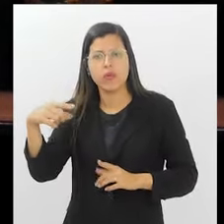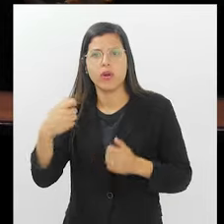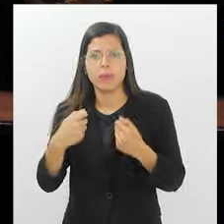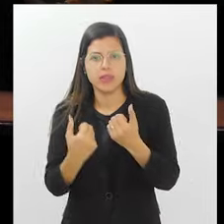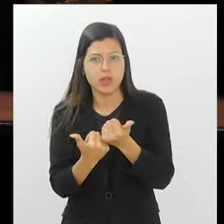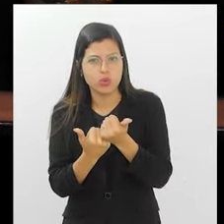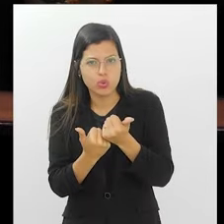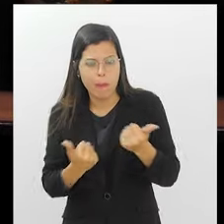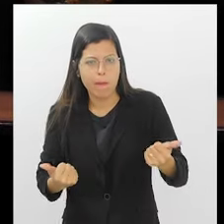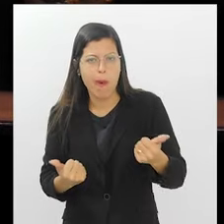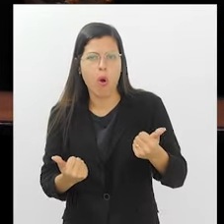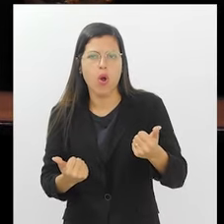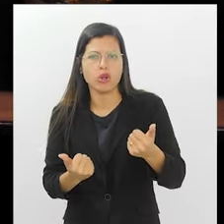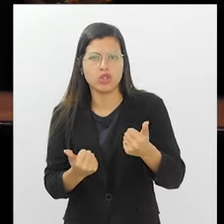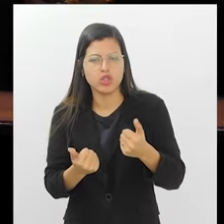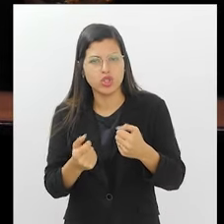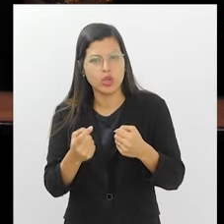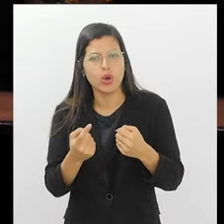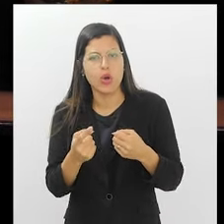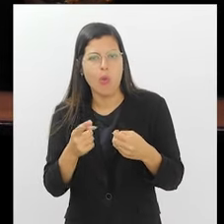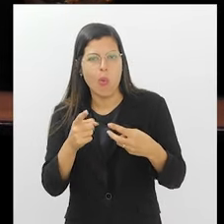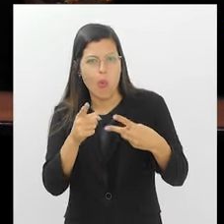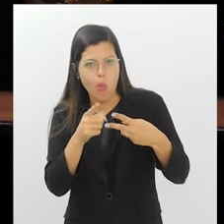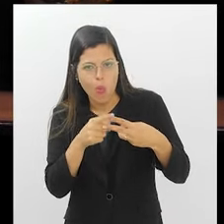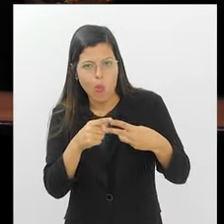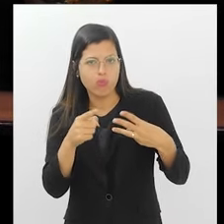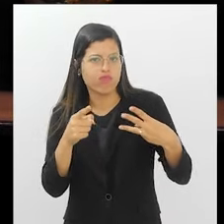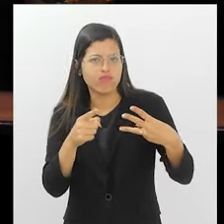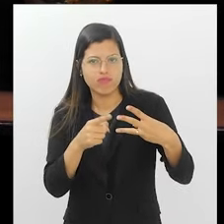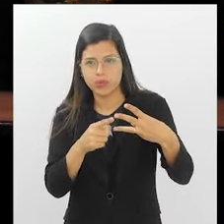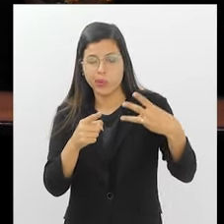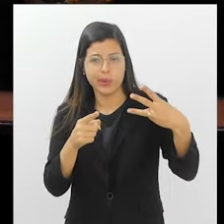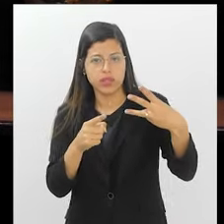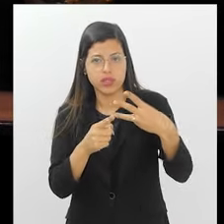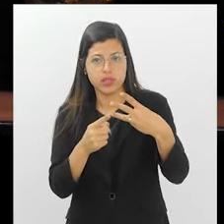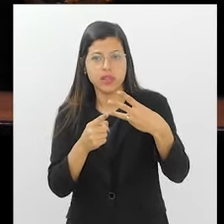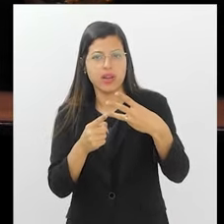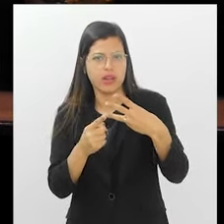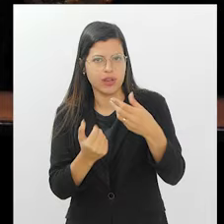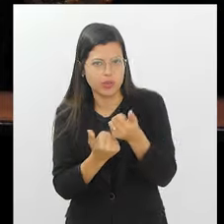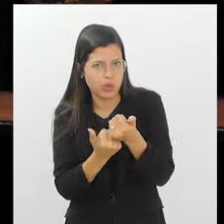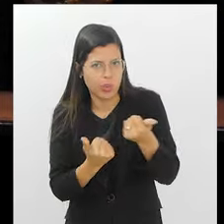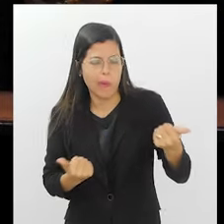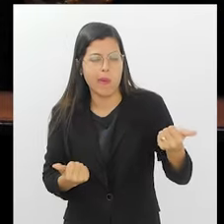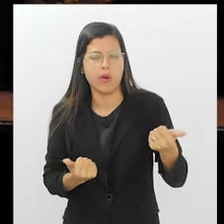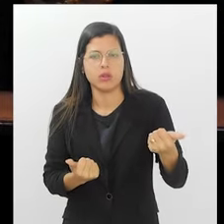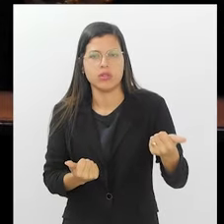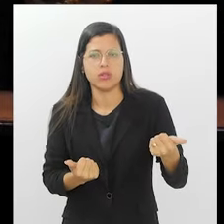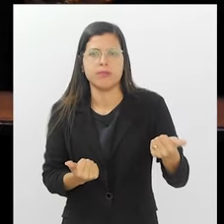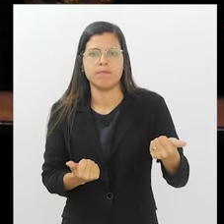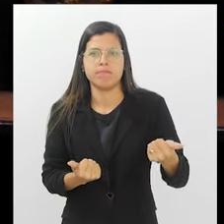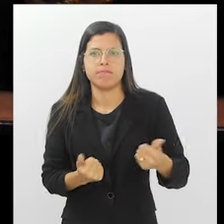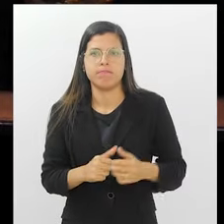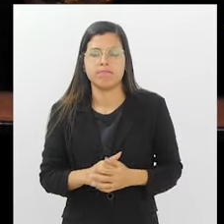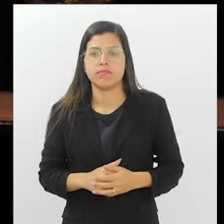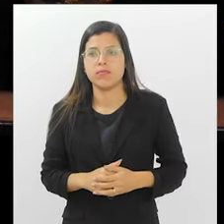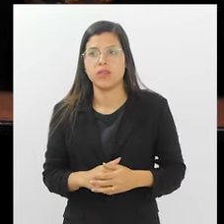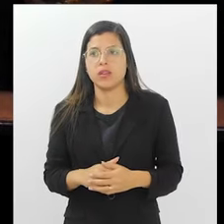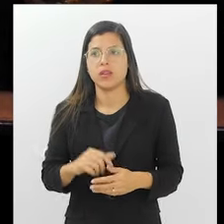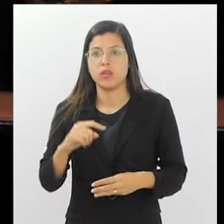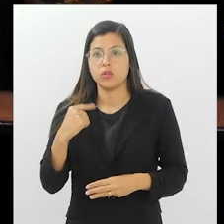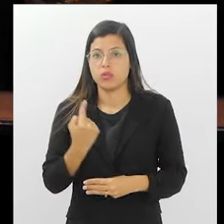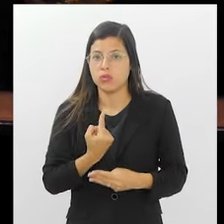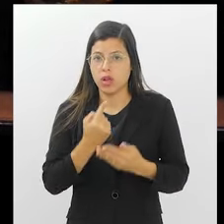onde necessitam de suportes, nível de suporte 1, nível de suporte 2, nível de suporte 3,